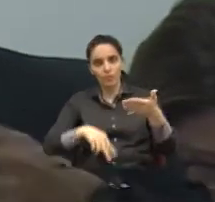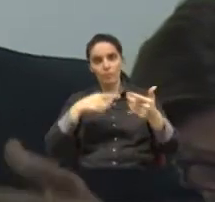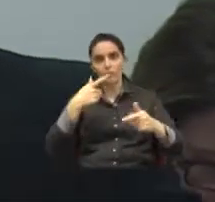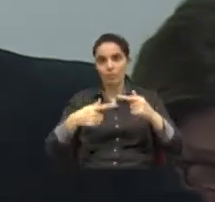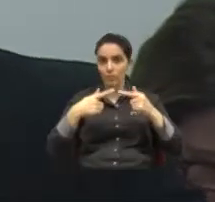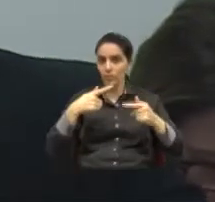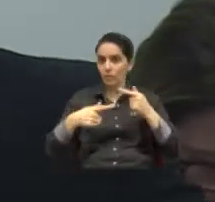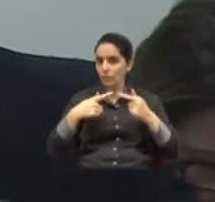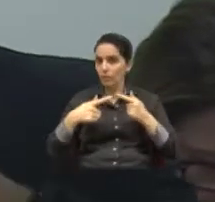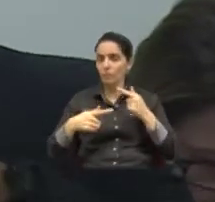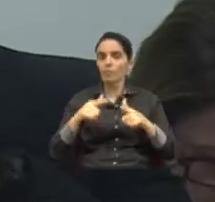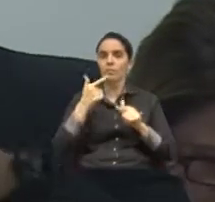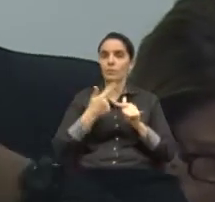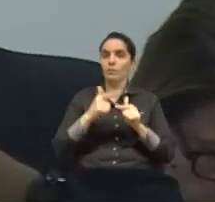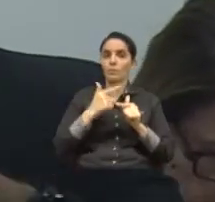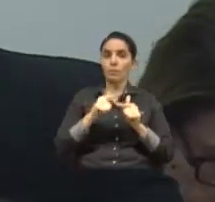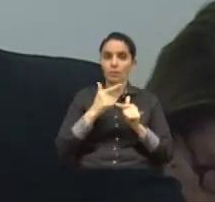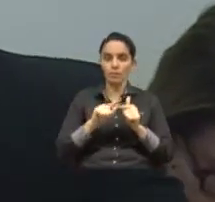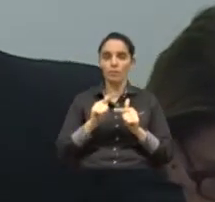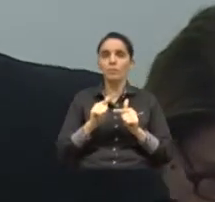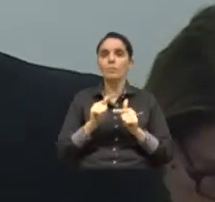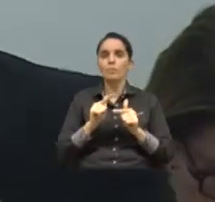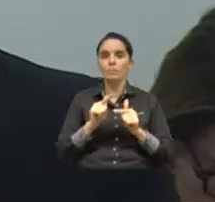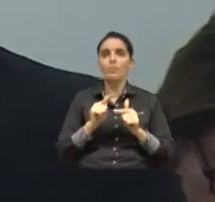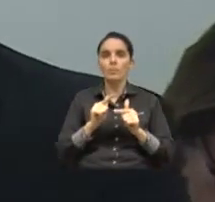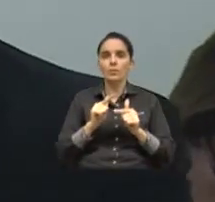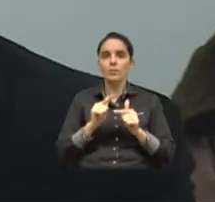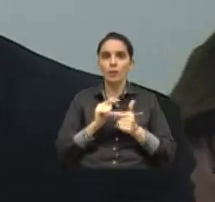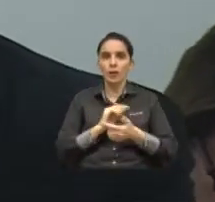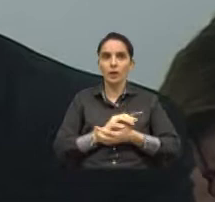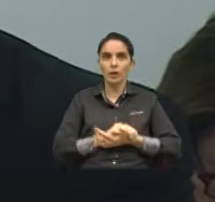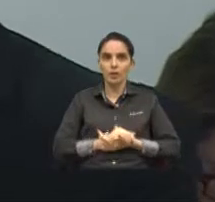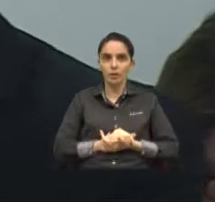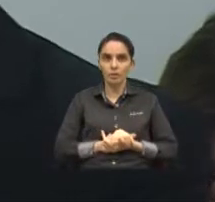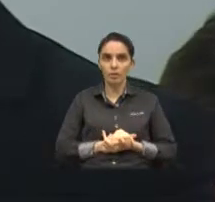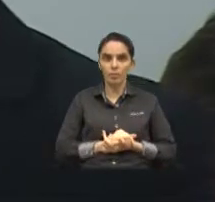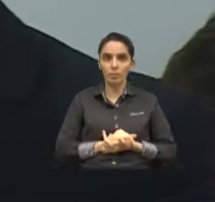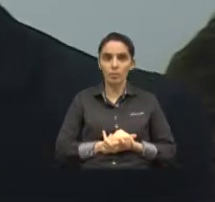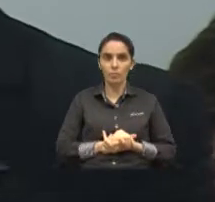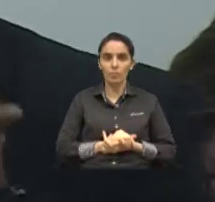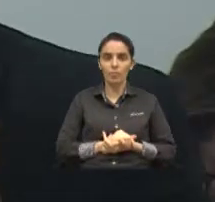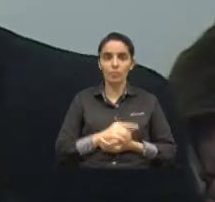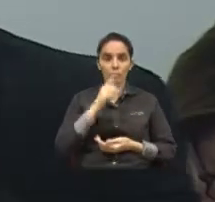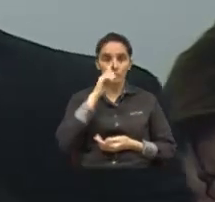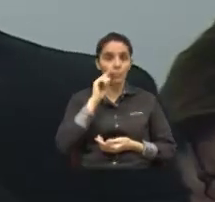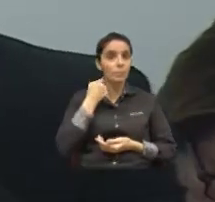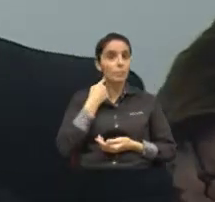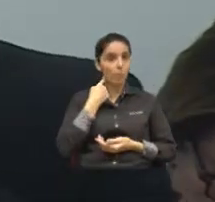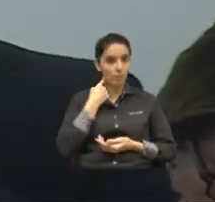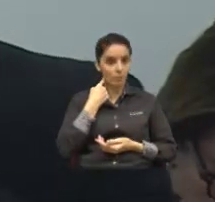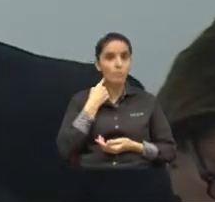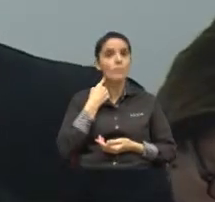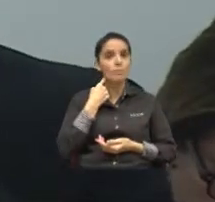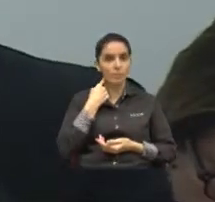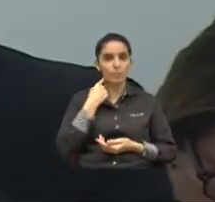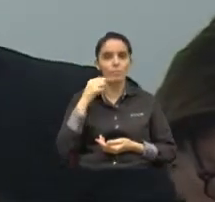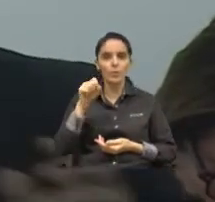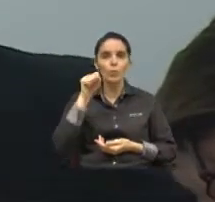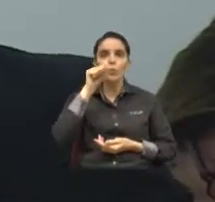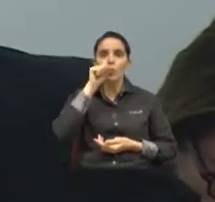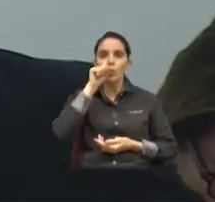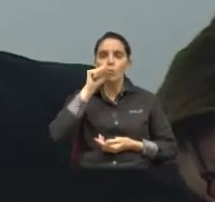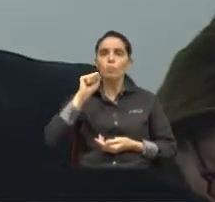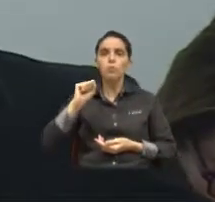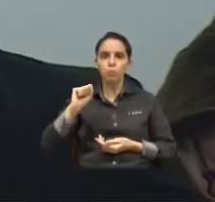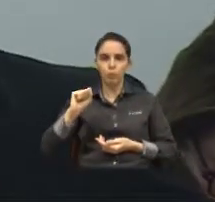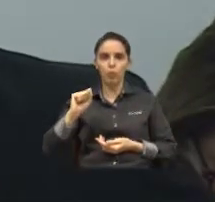os efeitos, podemos chamar assim, vereador Newton, de droga, porque a